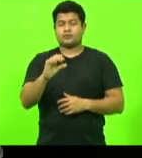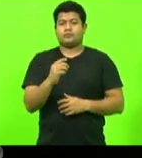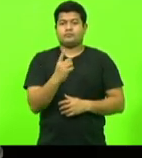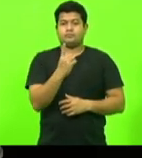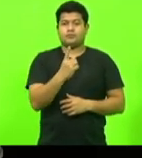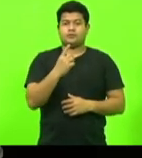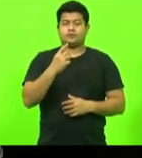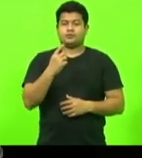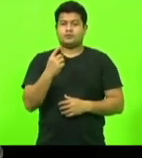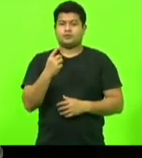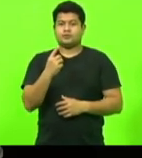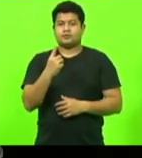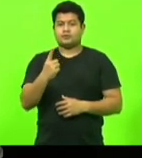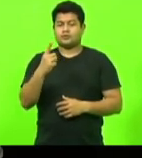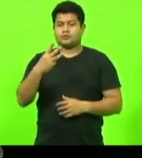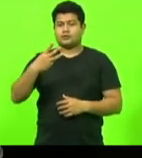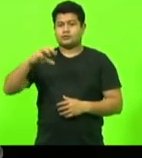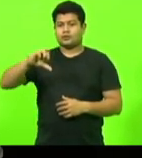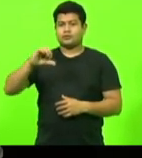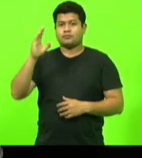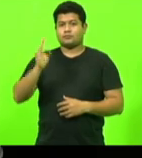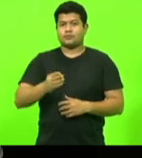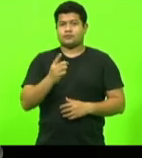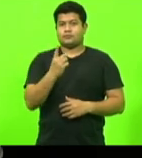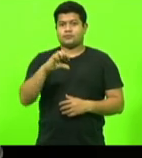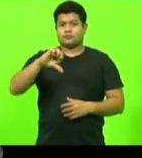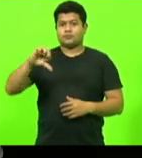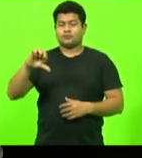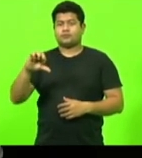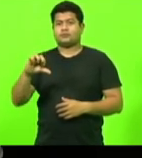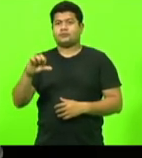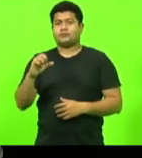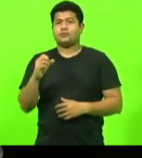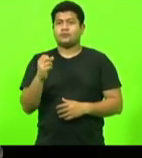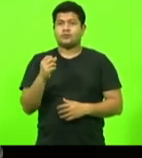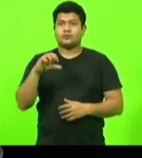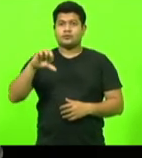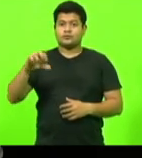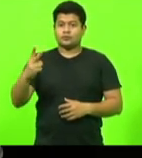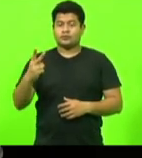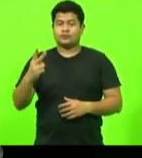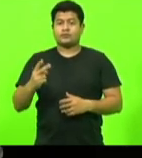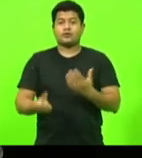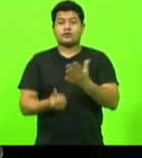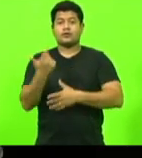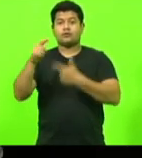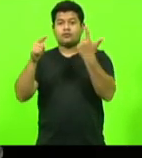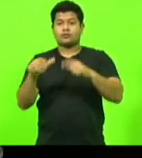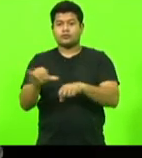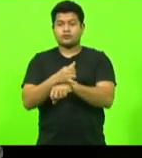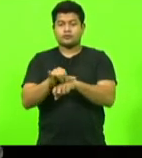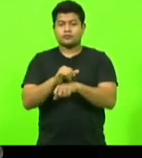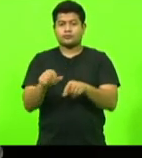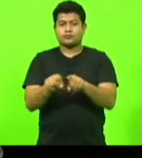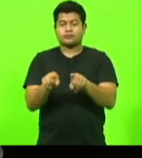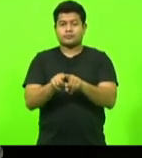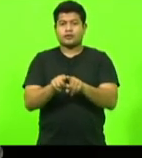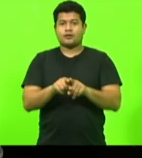1992, e estabelece outras providências. De acordo com o ato normativo